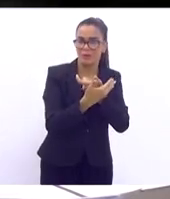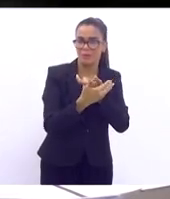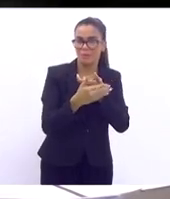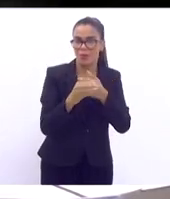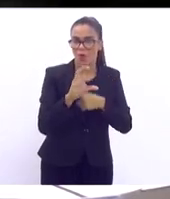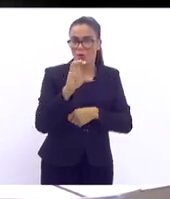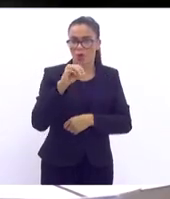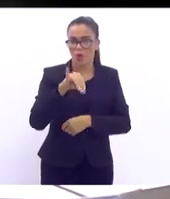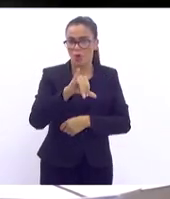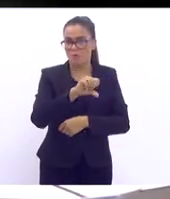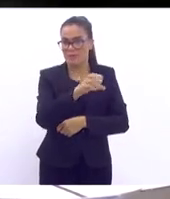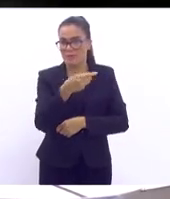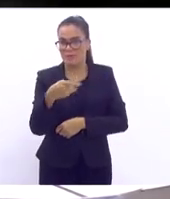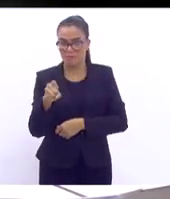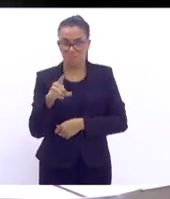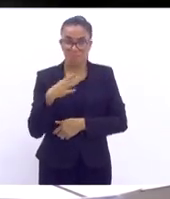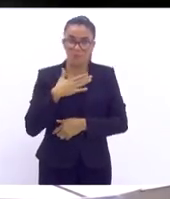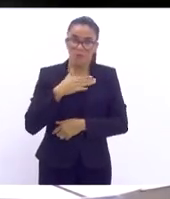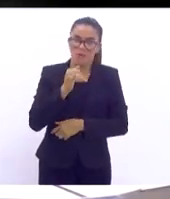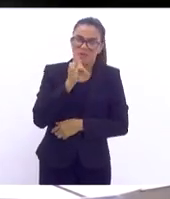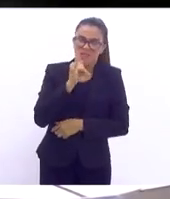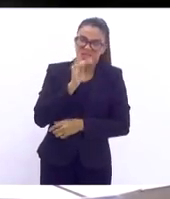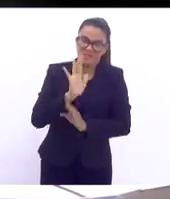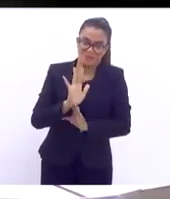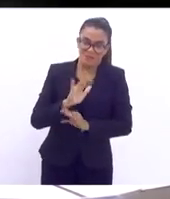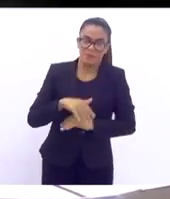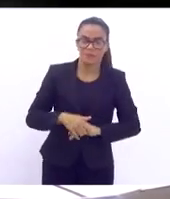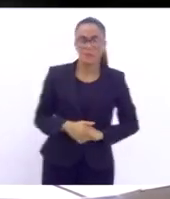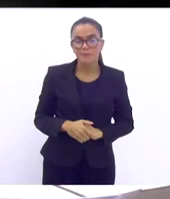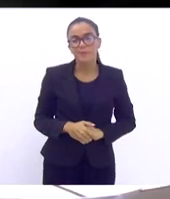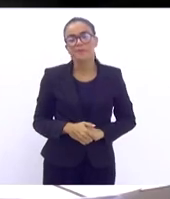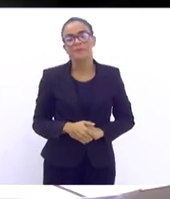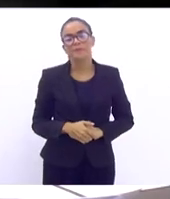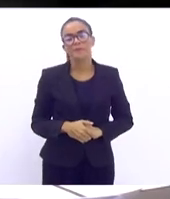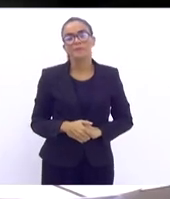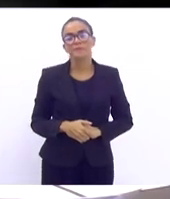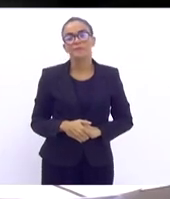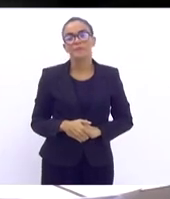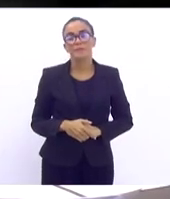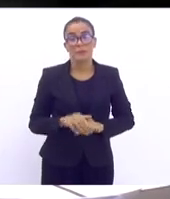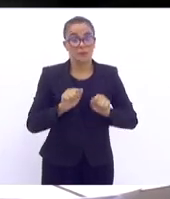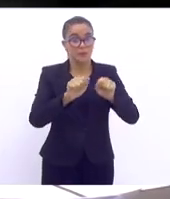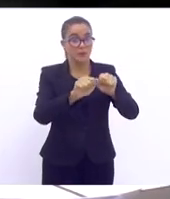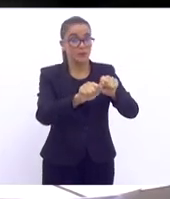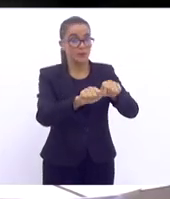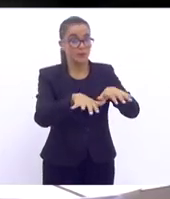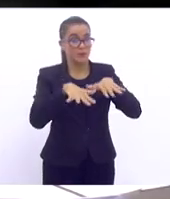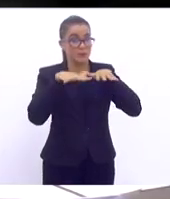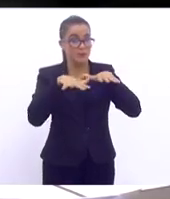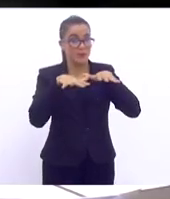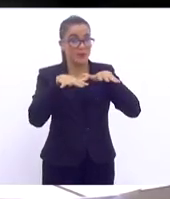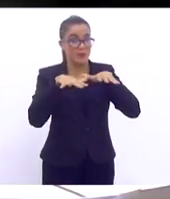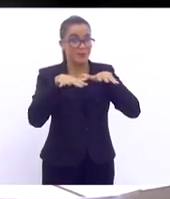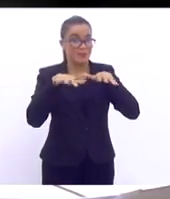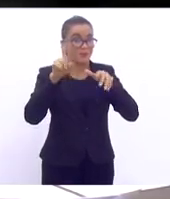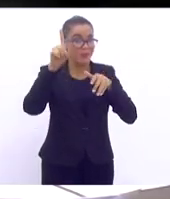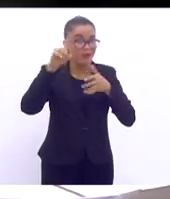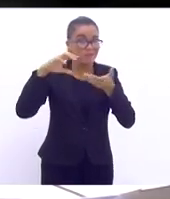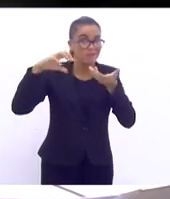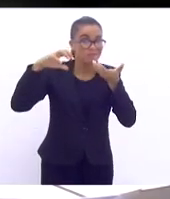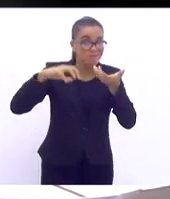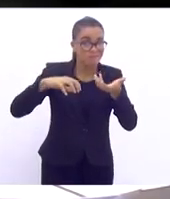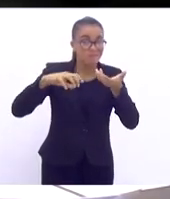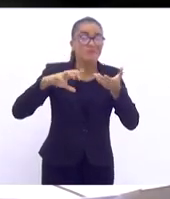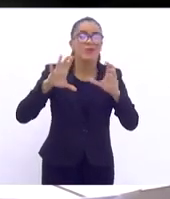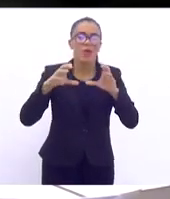comissão vou dar um exemplo que me diz respeito no Parlamento Federal existe